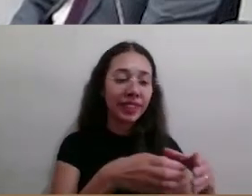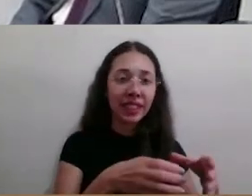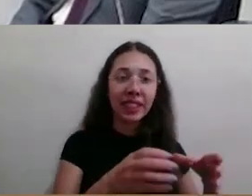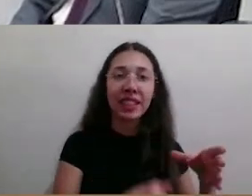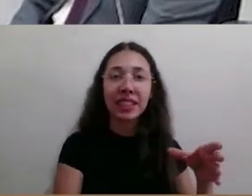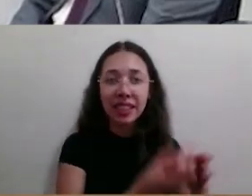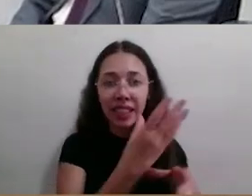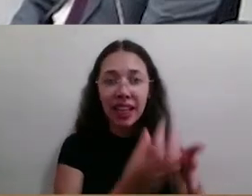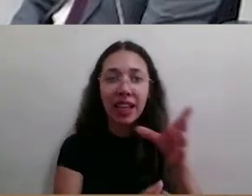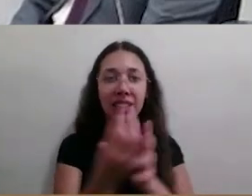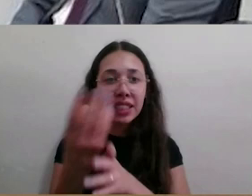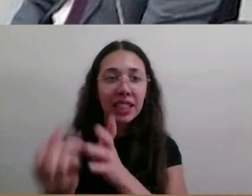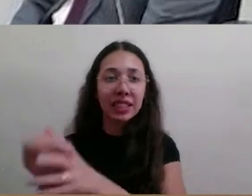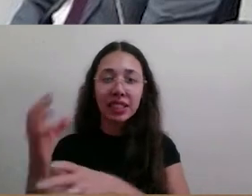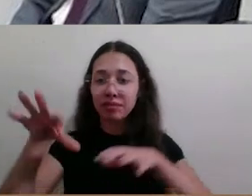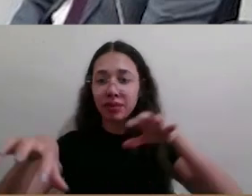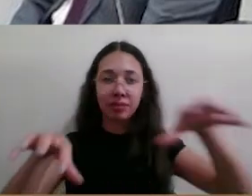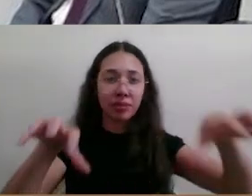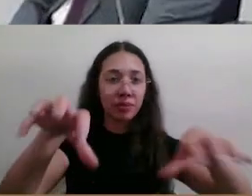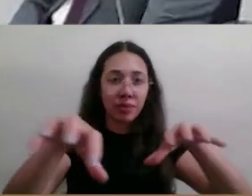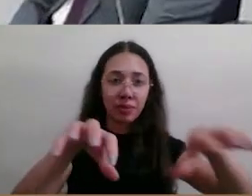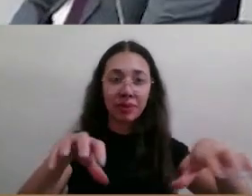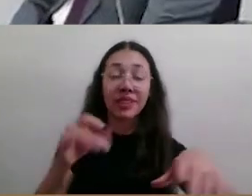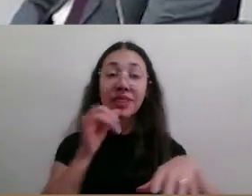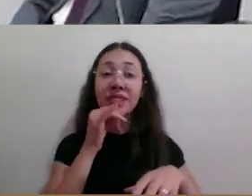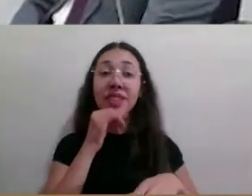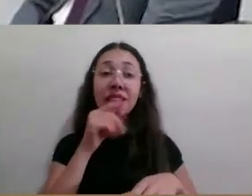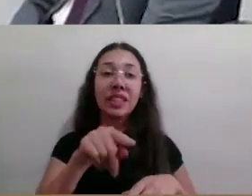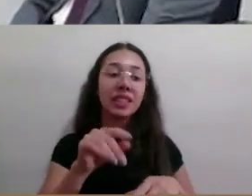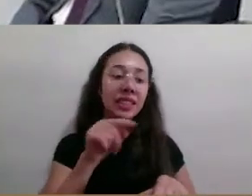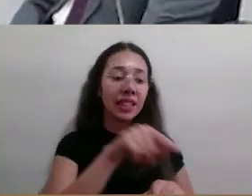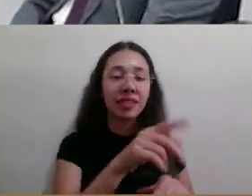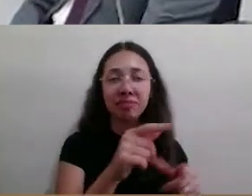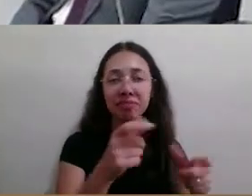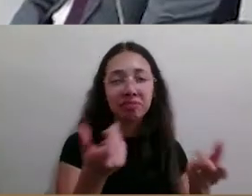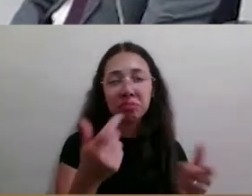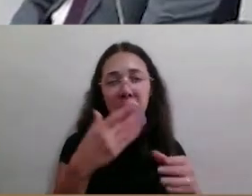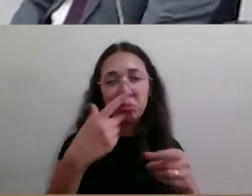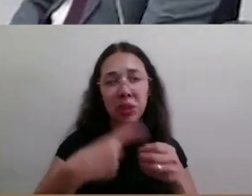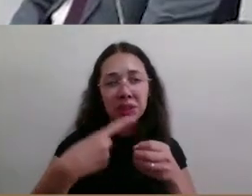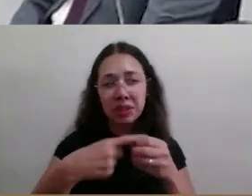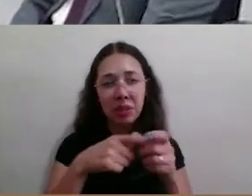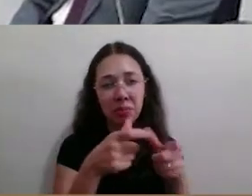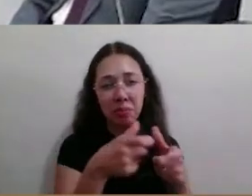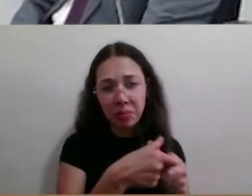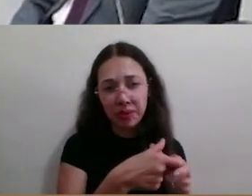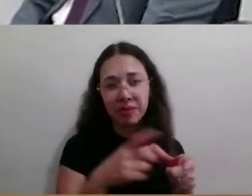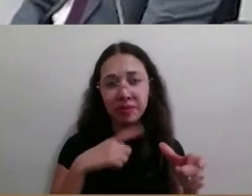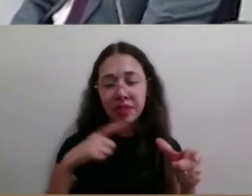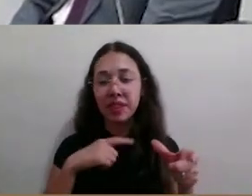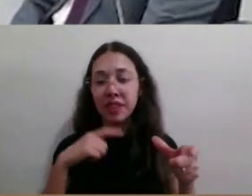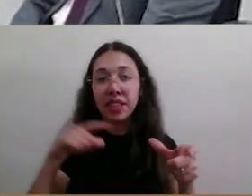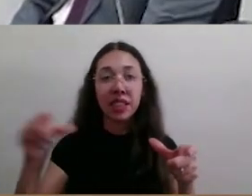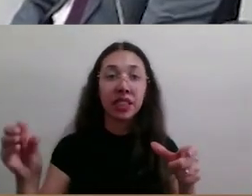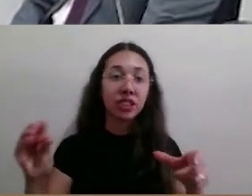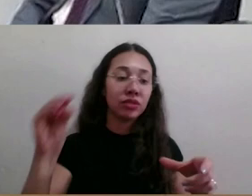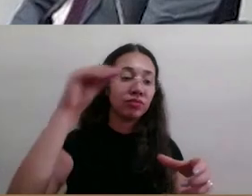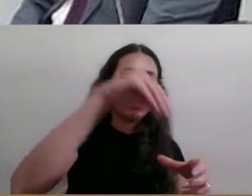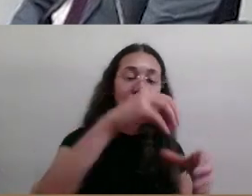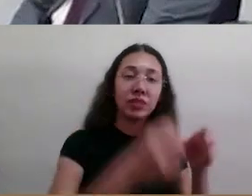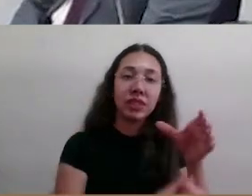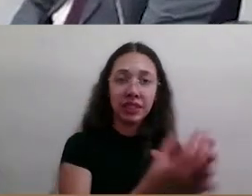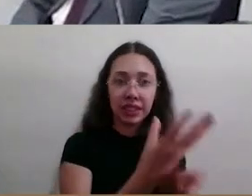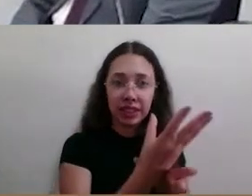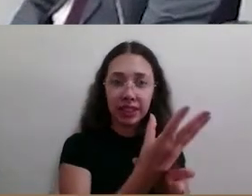ideia era o seguinte, quando a gente vai para o interior para montar uma vara, antes da mudança da competência delegada, chegava lá, montava